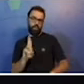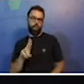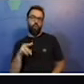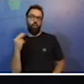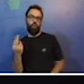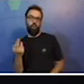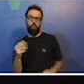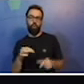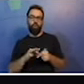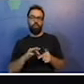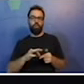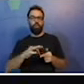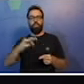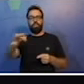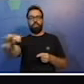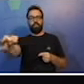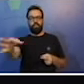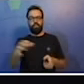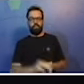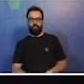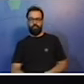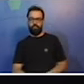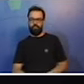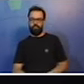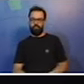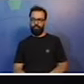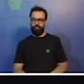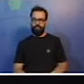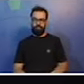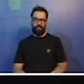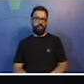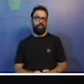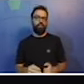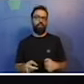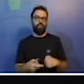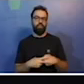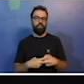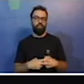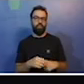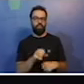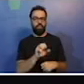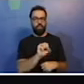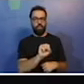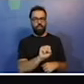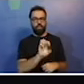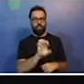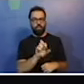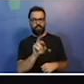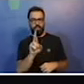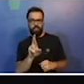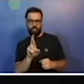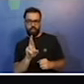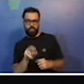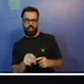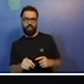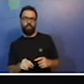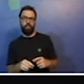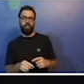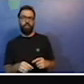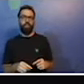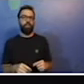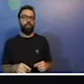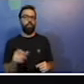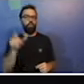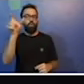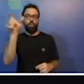adequadamente, fazendo a concordância correta. O verbo ser sendo impessoal, ou seja, sem sujeito,